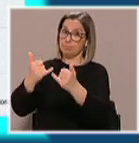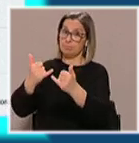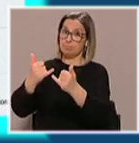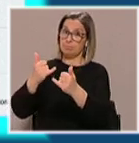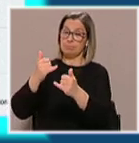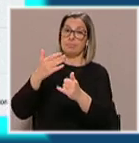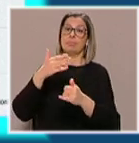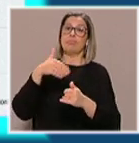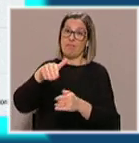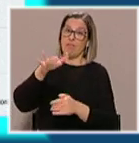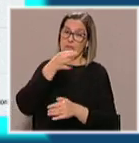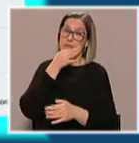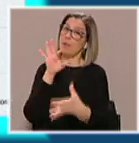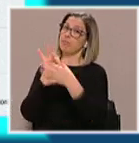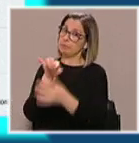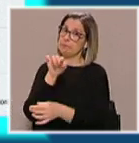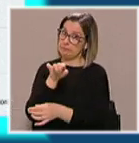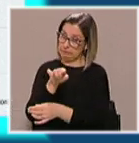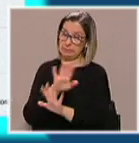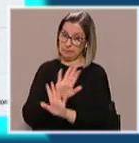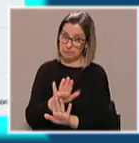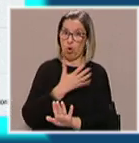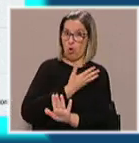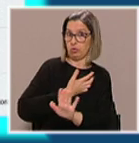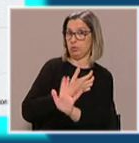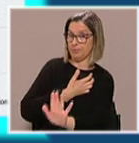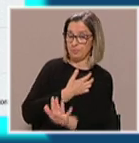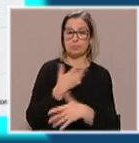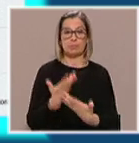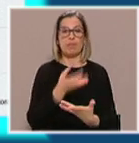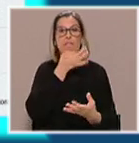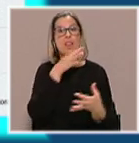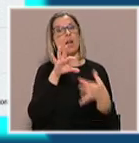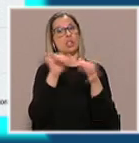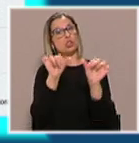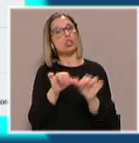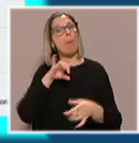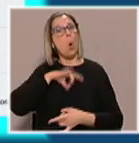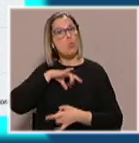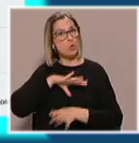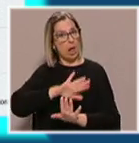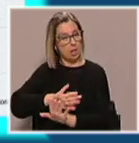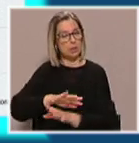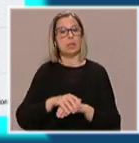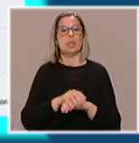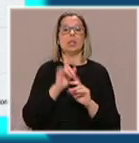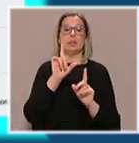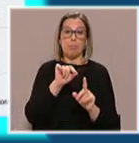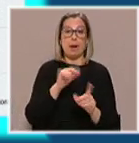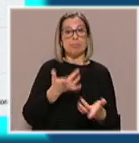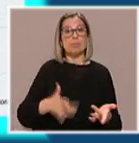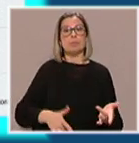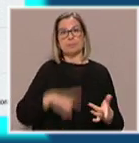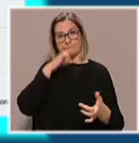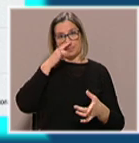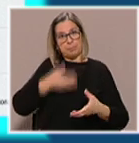das nossas aulas, iremos abordar especificamente o sistema hormonal. Verifica-se ainda a contração da